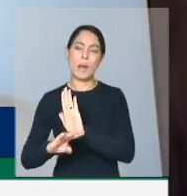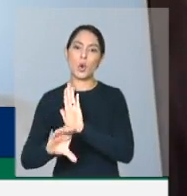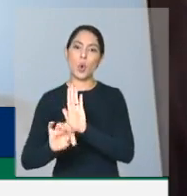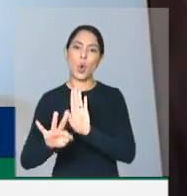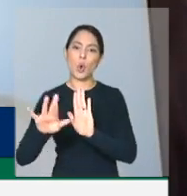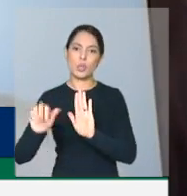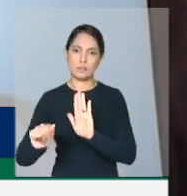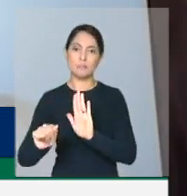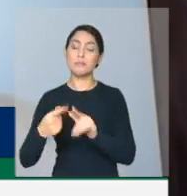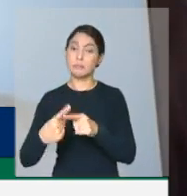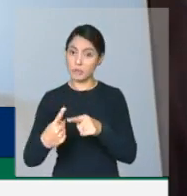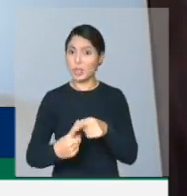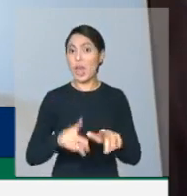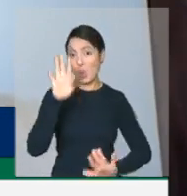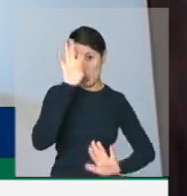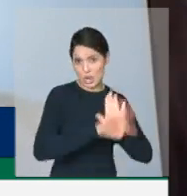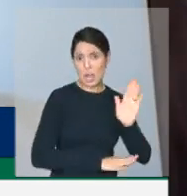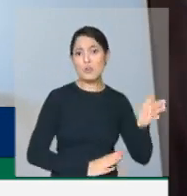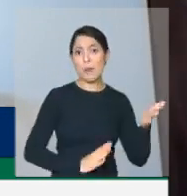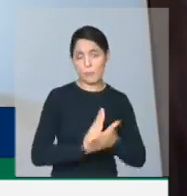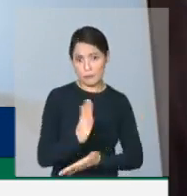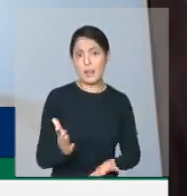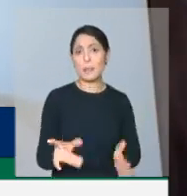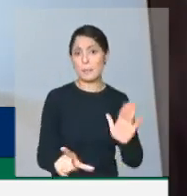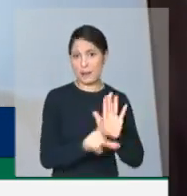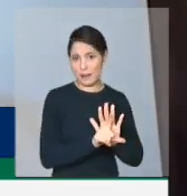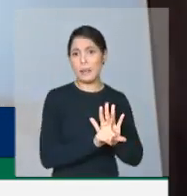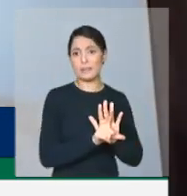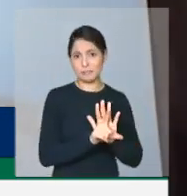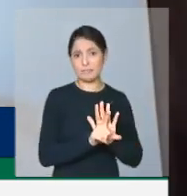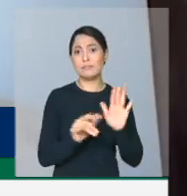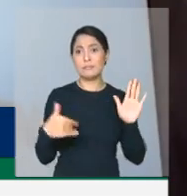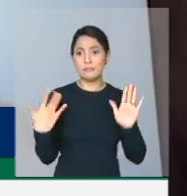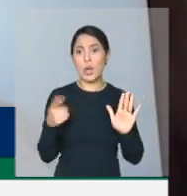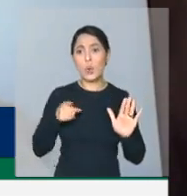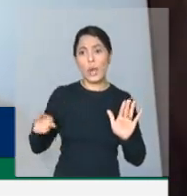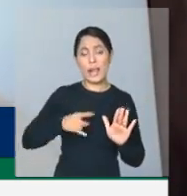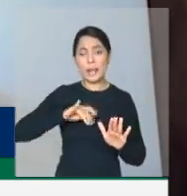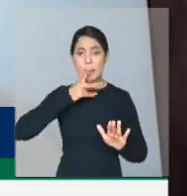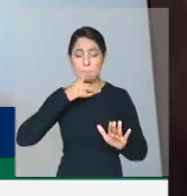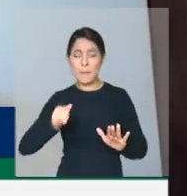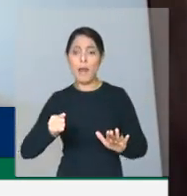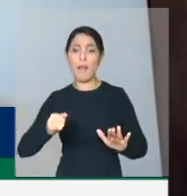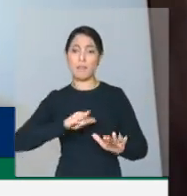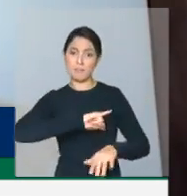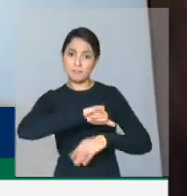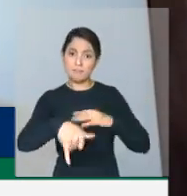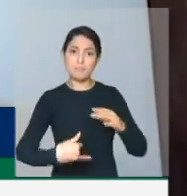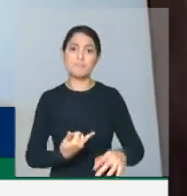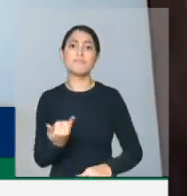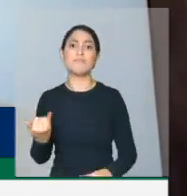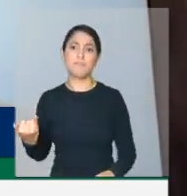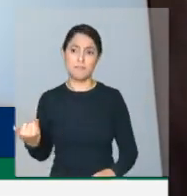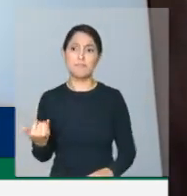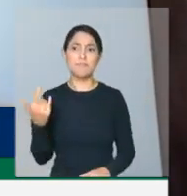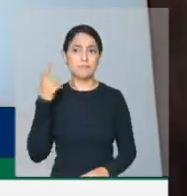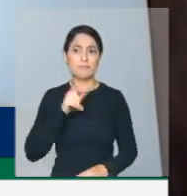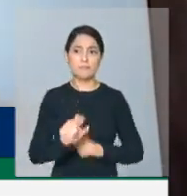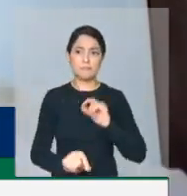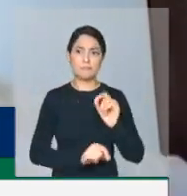pela 873 de 2020 estendia essa possibilidade também para os chefes de